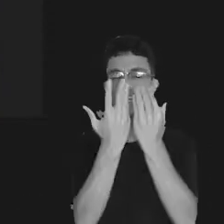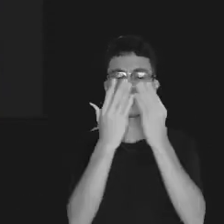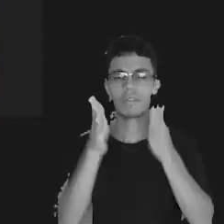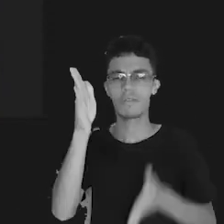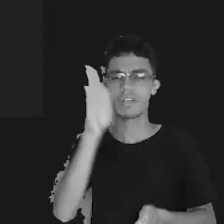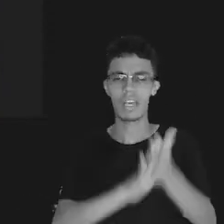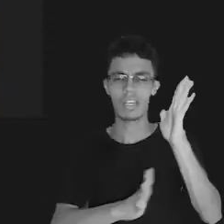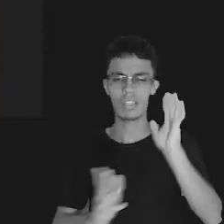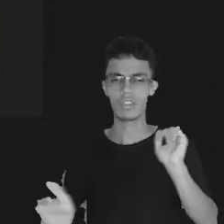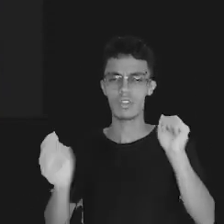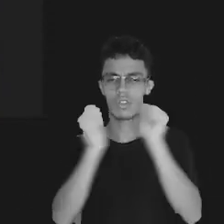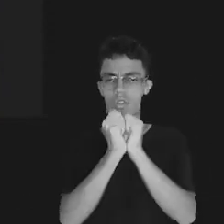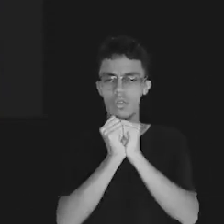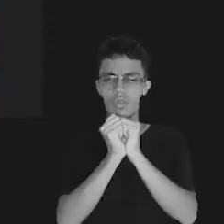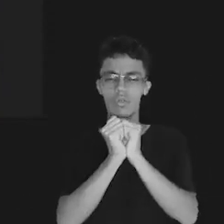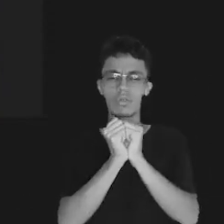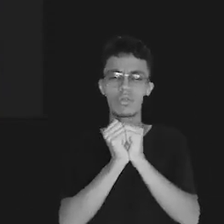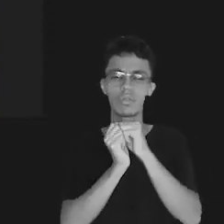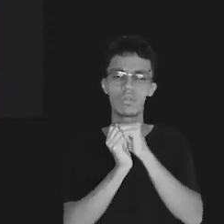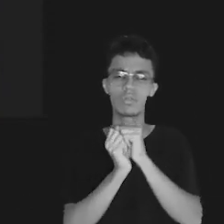acompanhado?